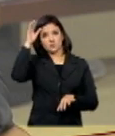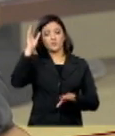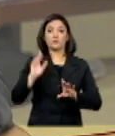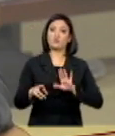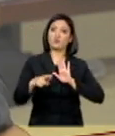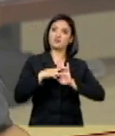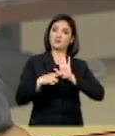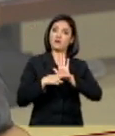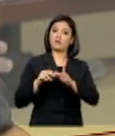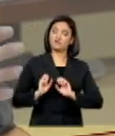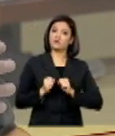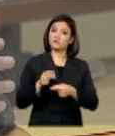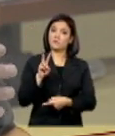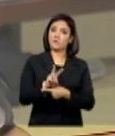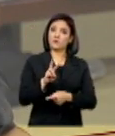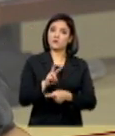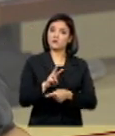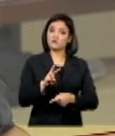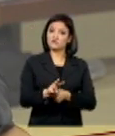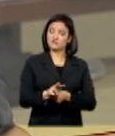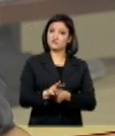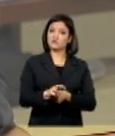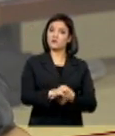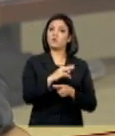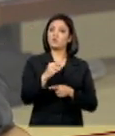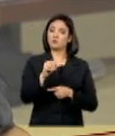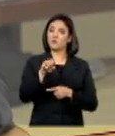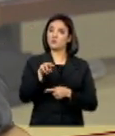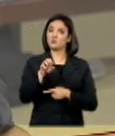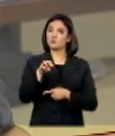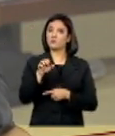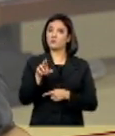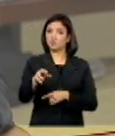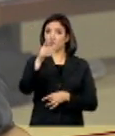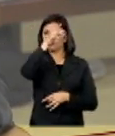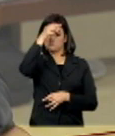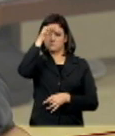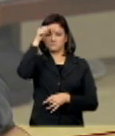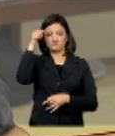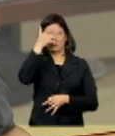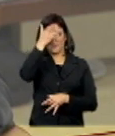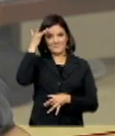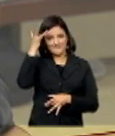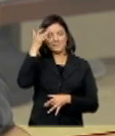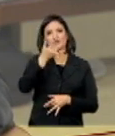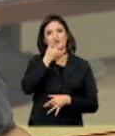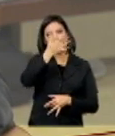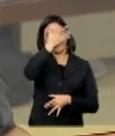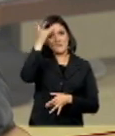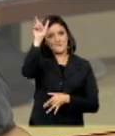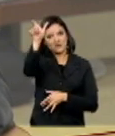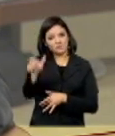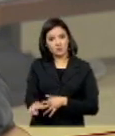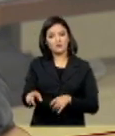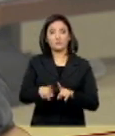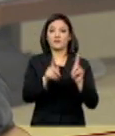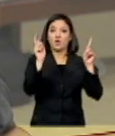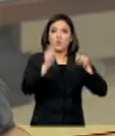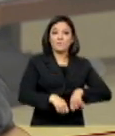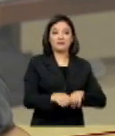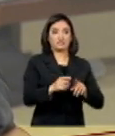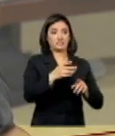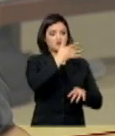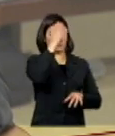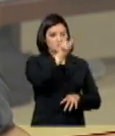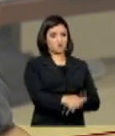genericamente na lei do serviço mas elas próprias confere competência ao administrador para definir normas mais